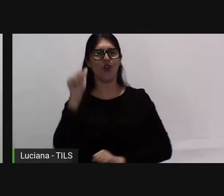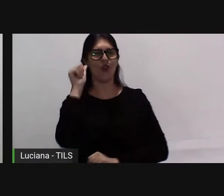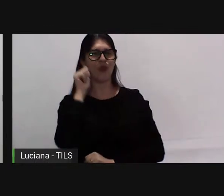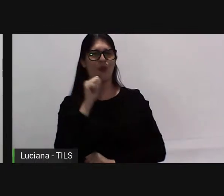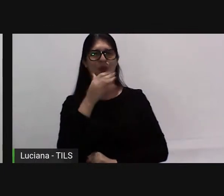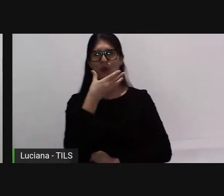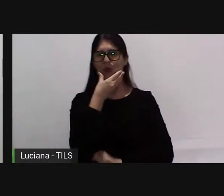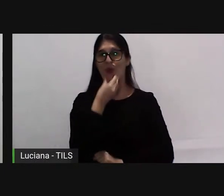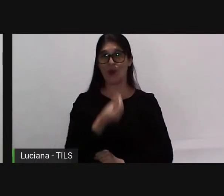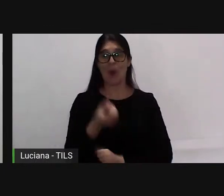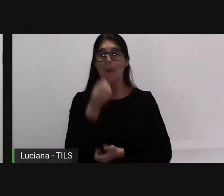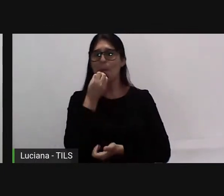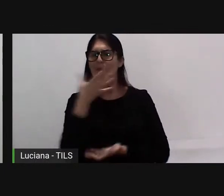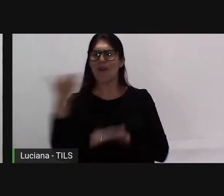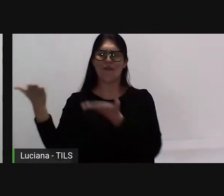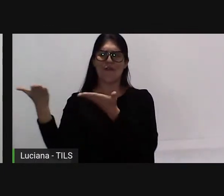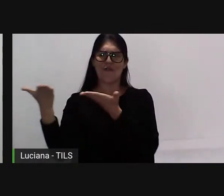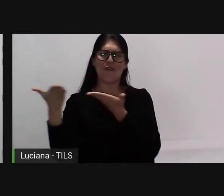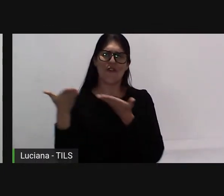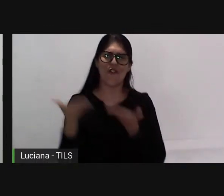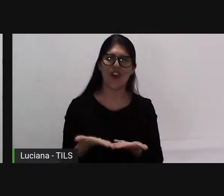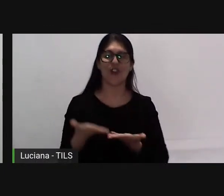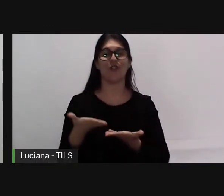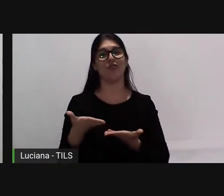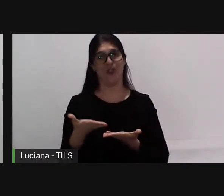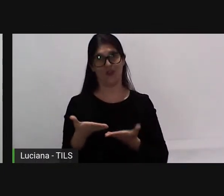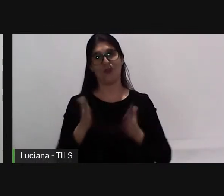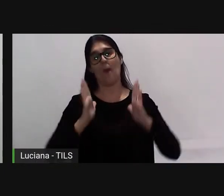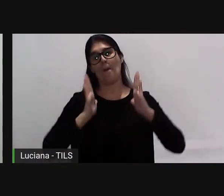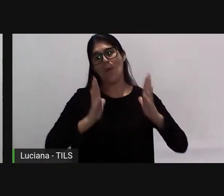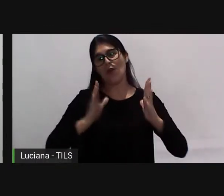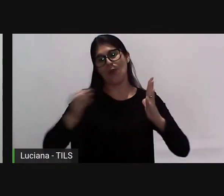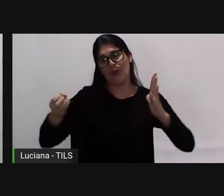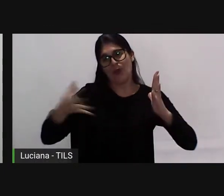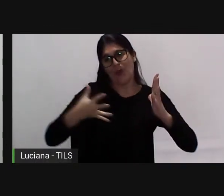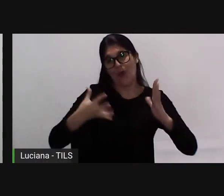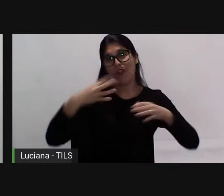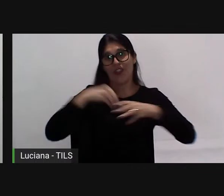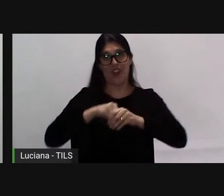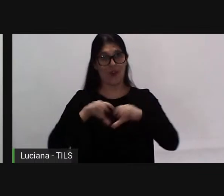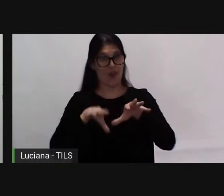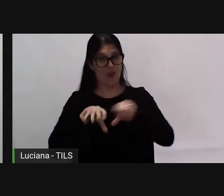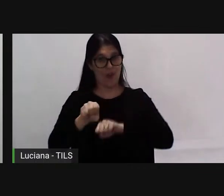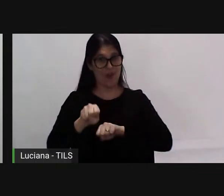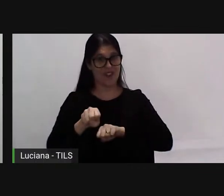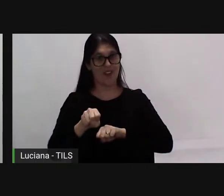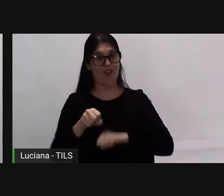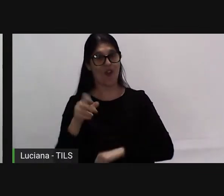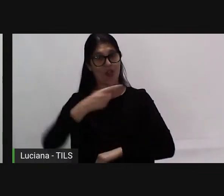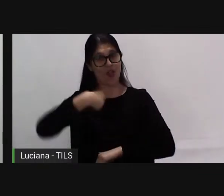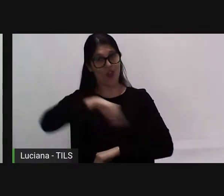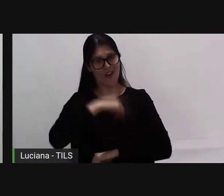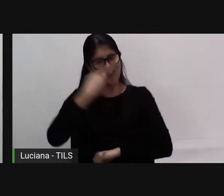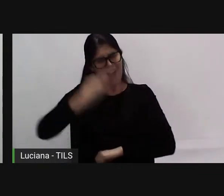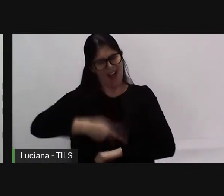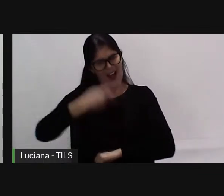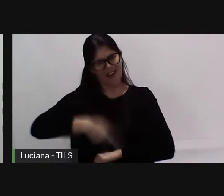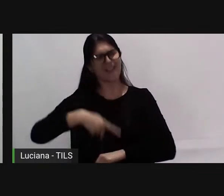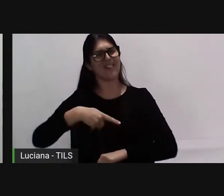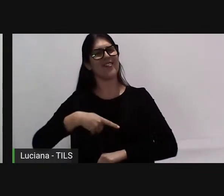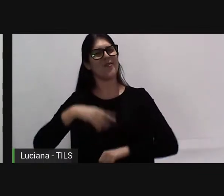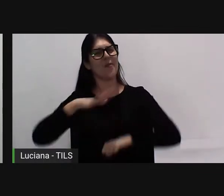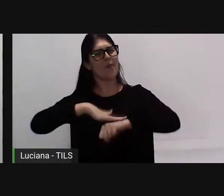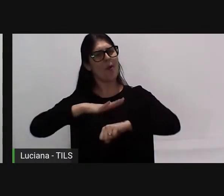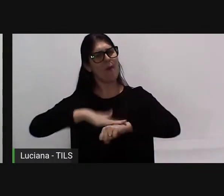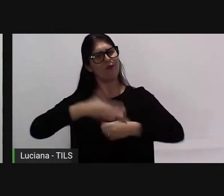Sejam bem-vindas e bem-vindos a uma nova etapa da sua formação. Estaremos aqui para trocas e auxiliá-los rumo